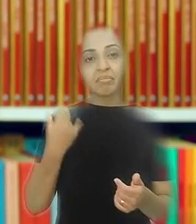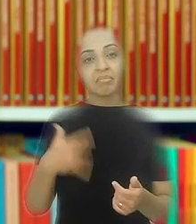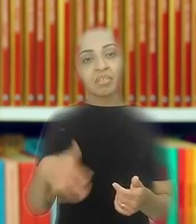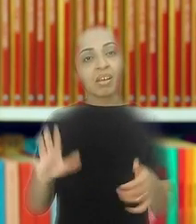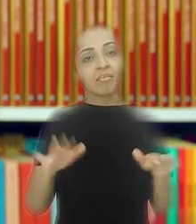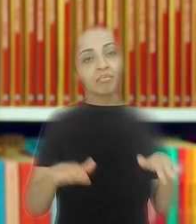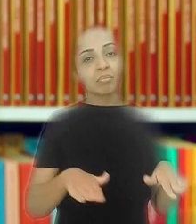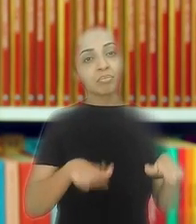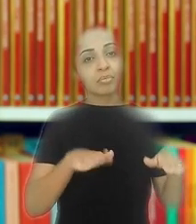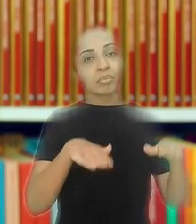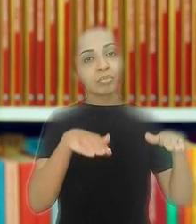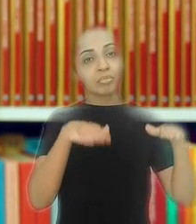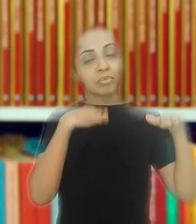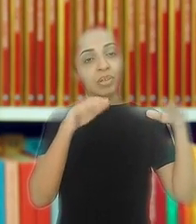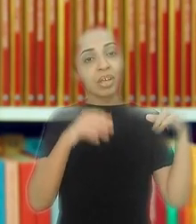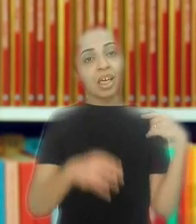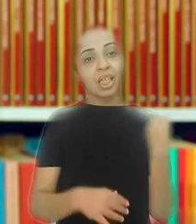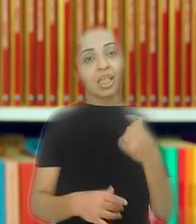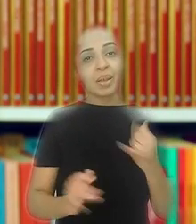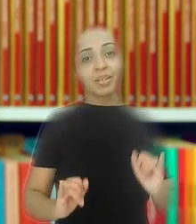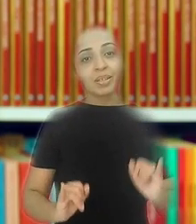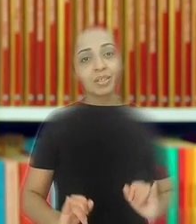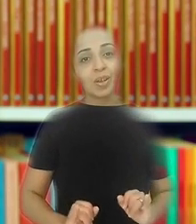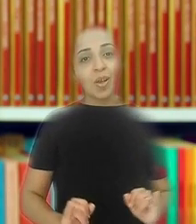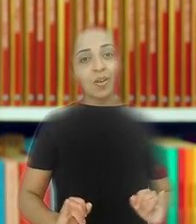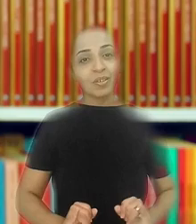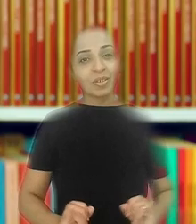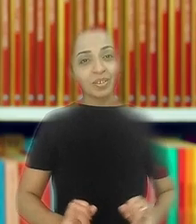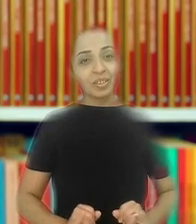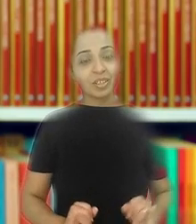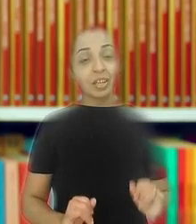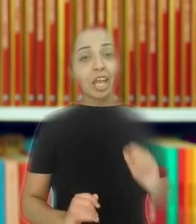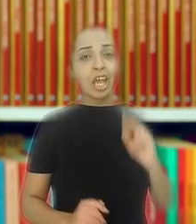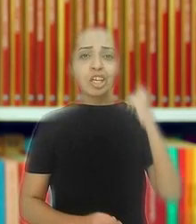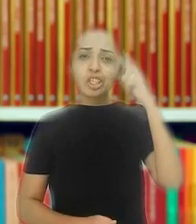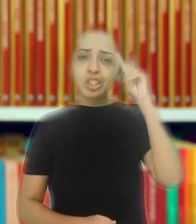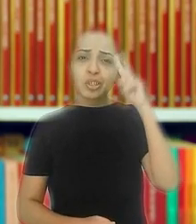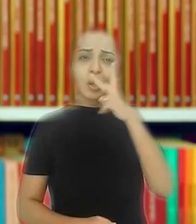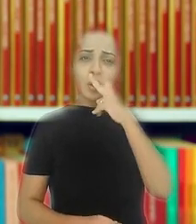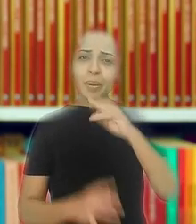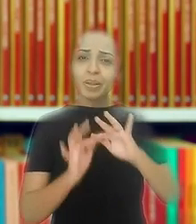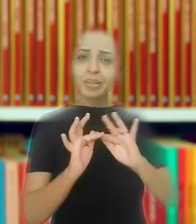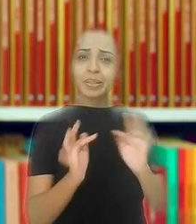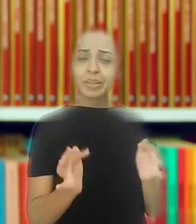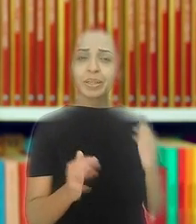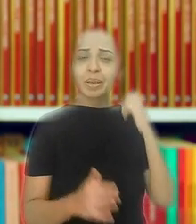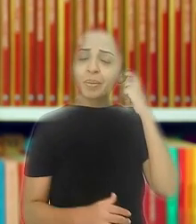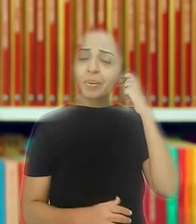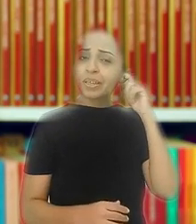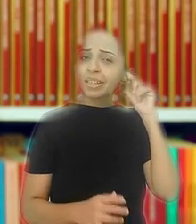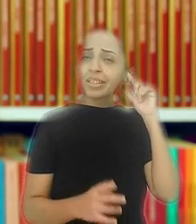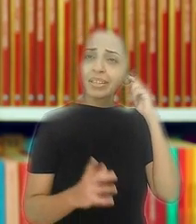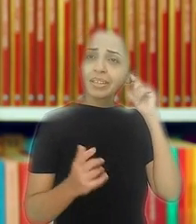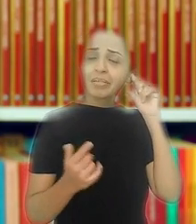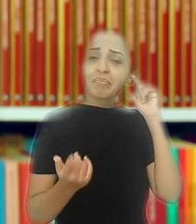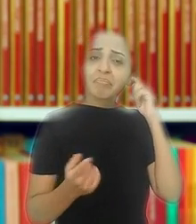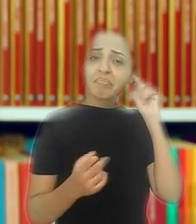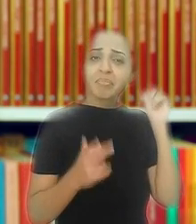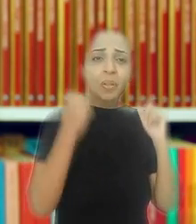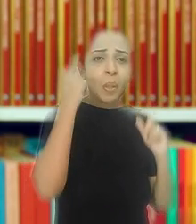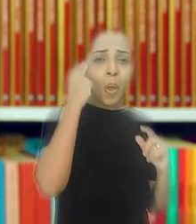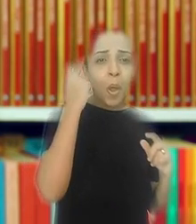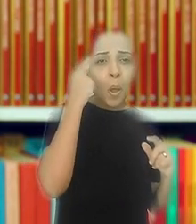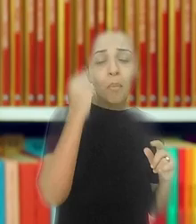o envelhecendo e a gente acaba sofrendo bastante com uma história aparentemente simples aparentemente